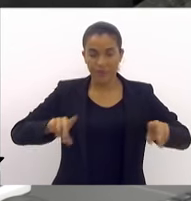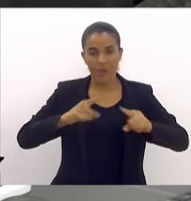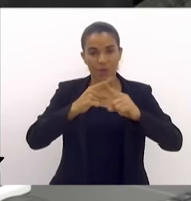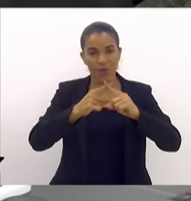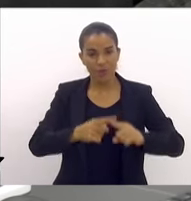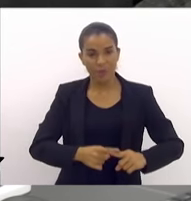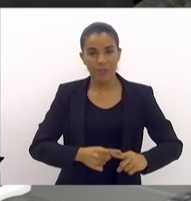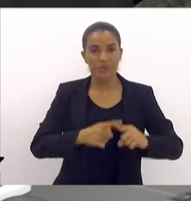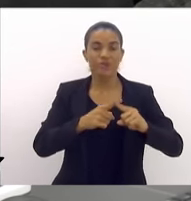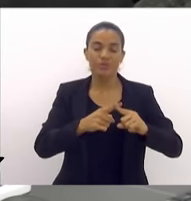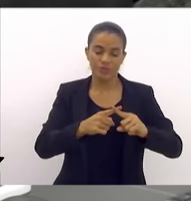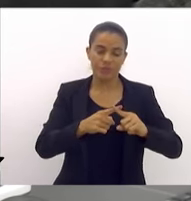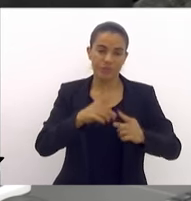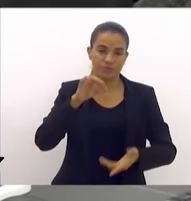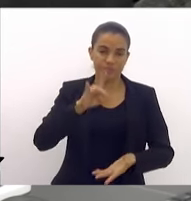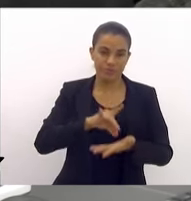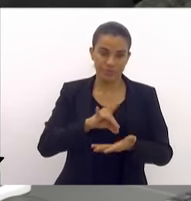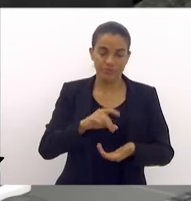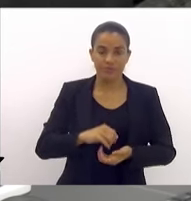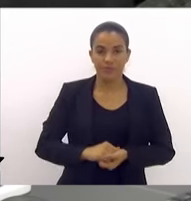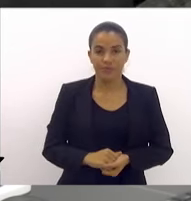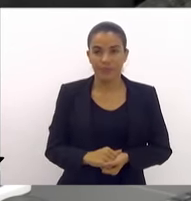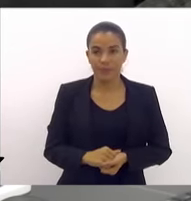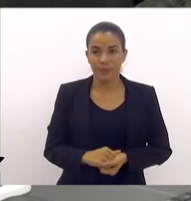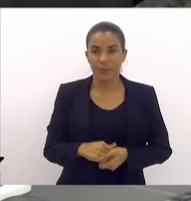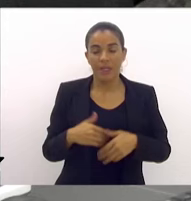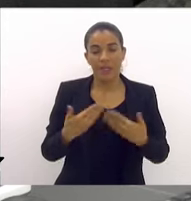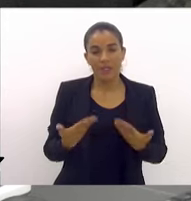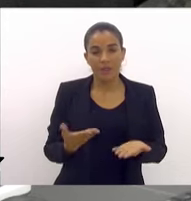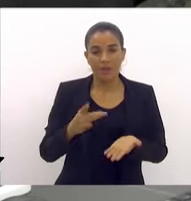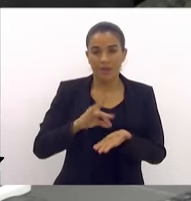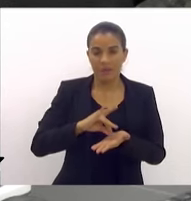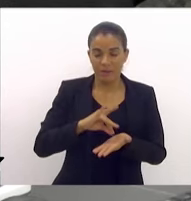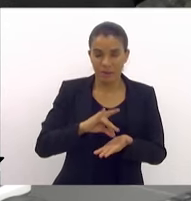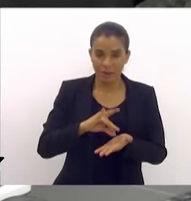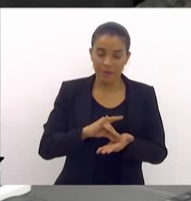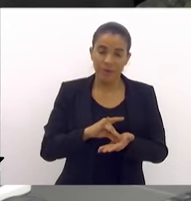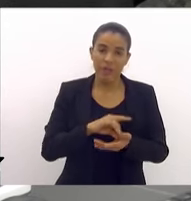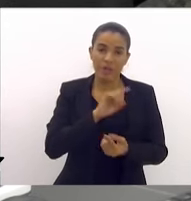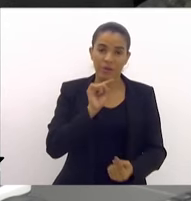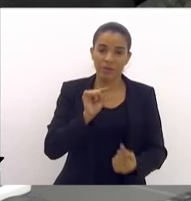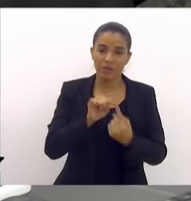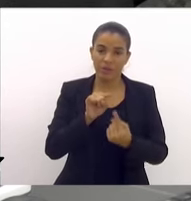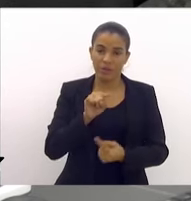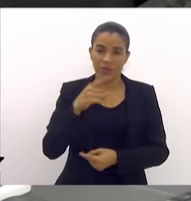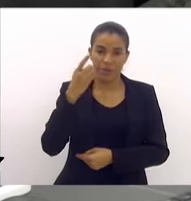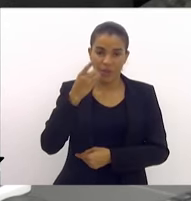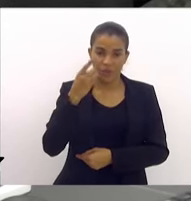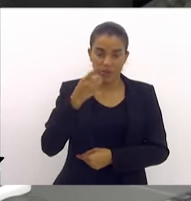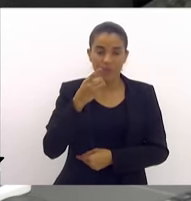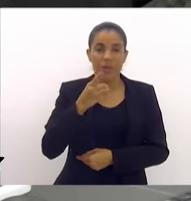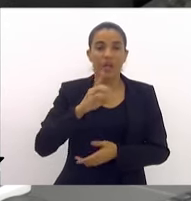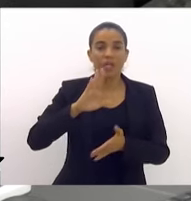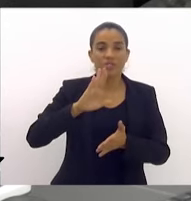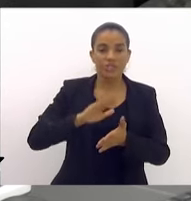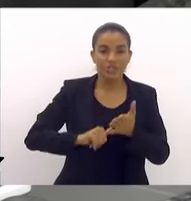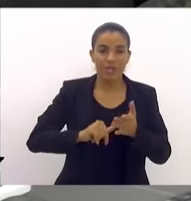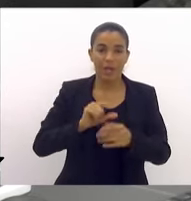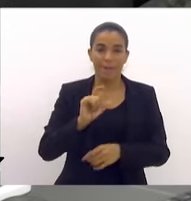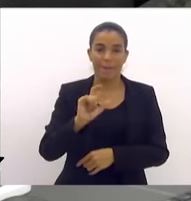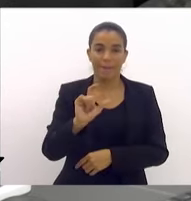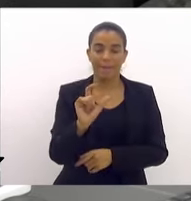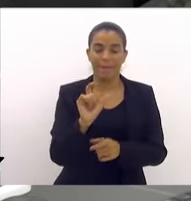oficiais autorizadas pela autoridade competente. Então, na verdade, o pleito do deputado Vitor Júnior é retirar do Imetro do rol de